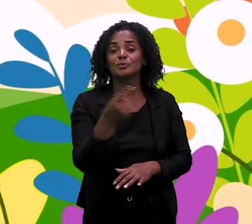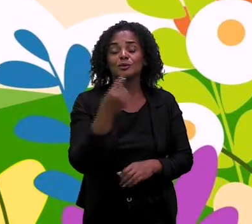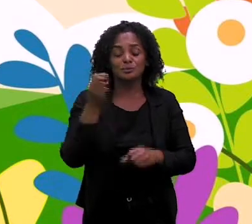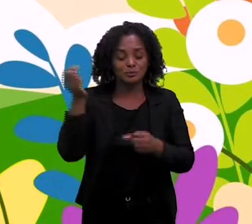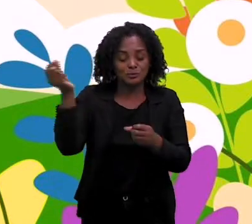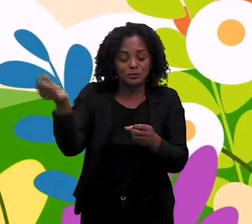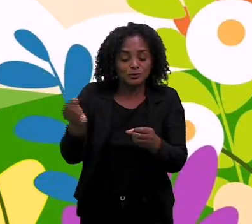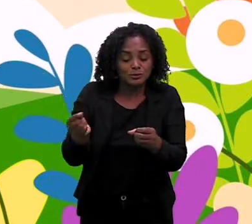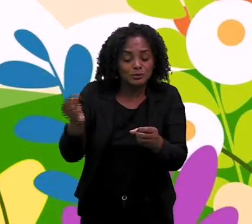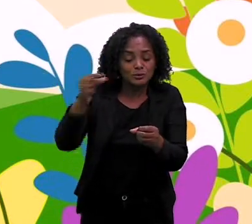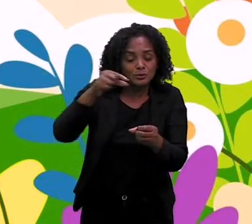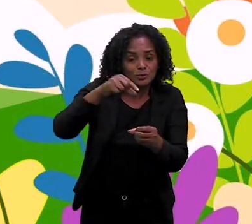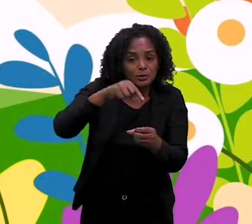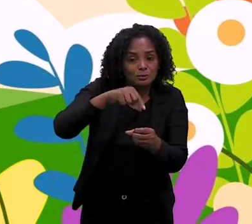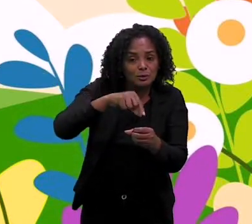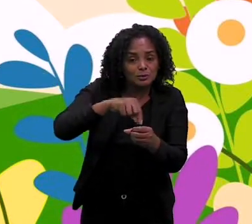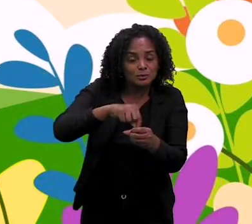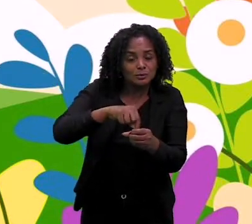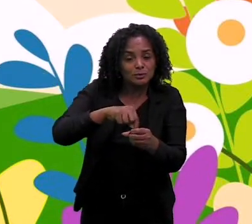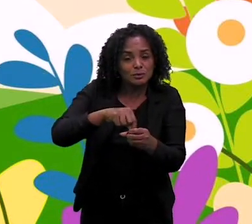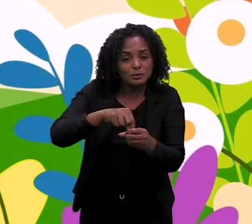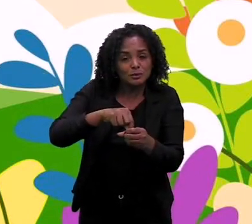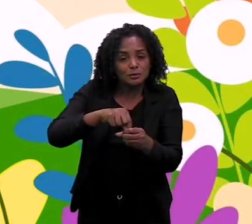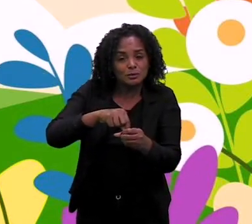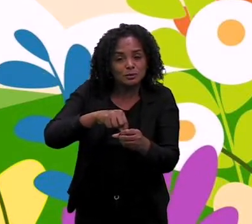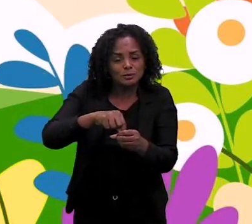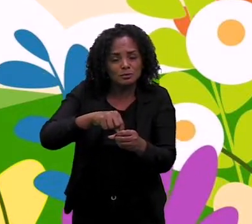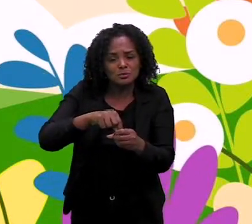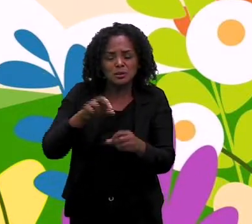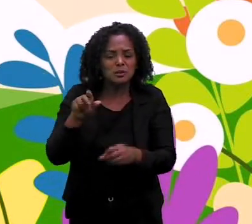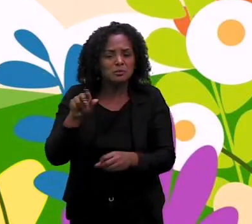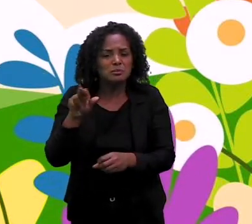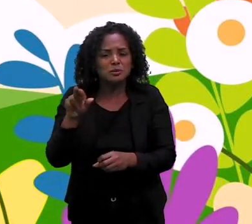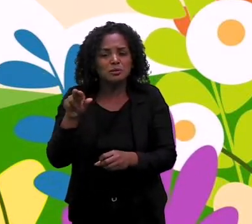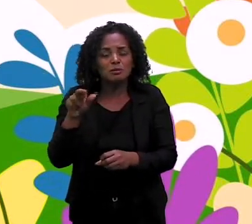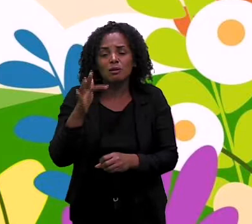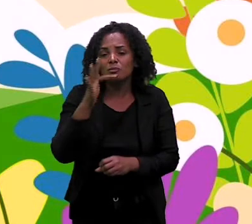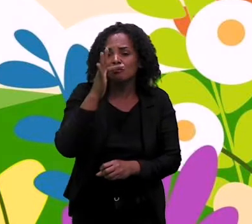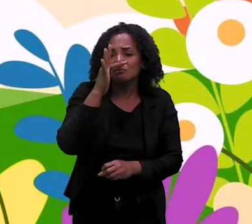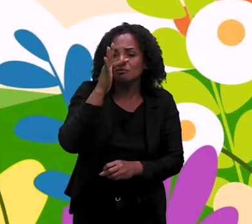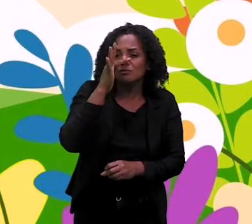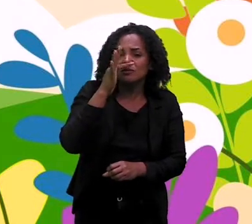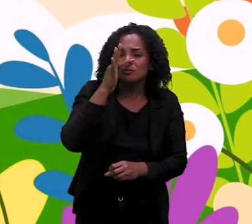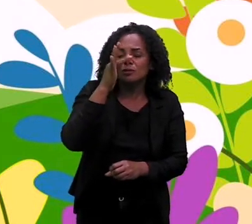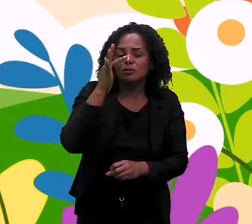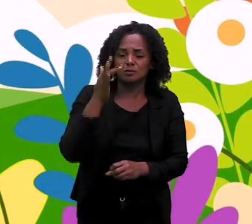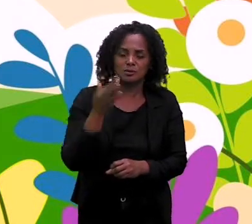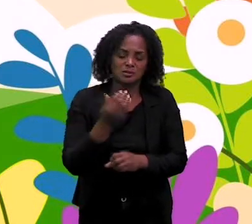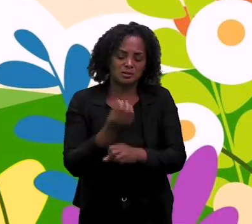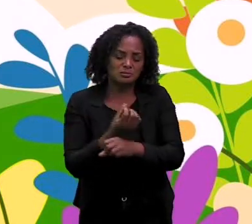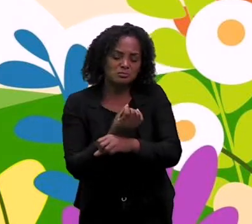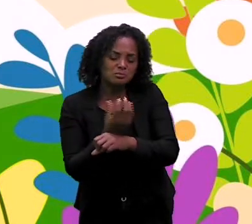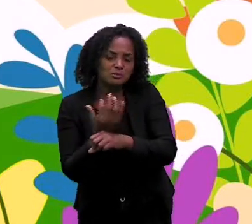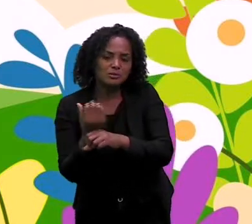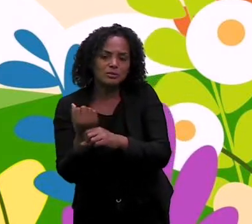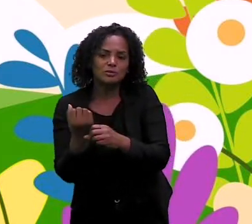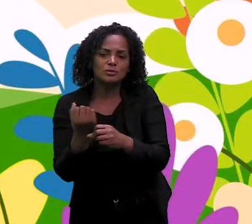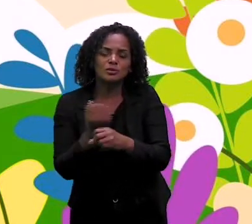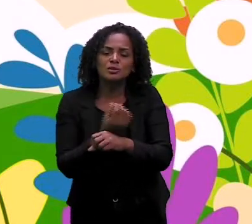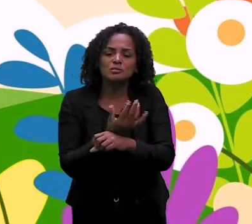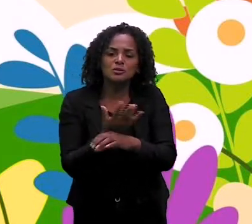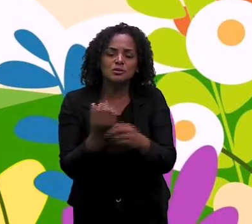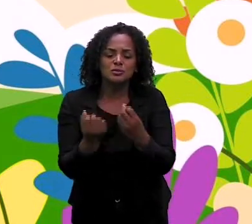sementinhas, assim como todas as flores, mudinhas e plantas, precisamos